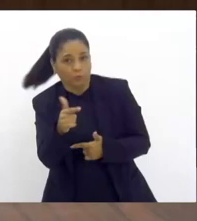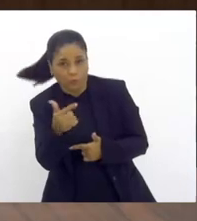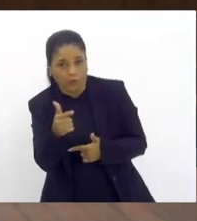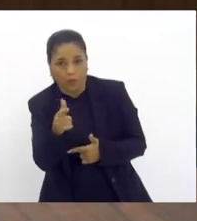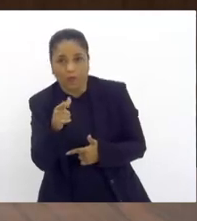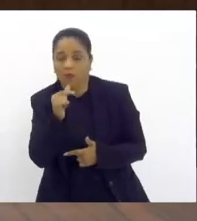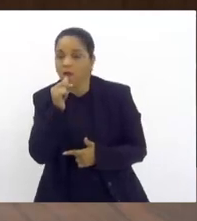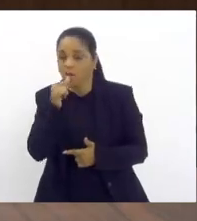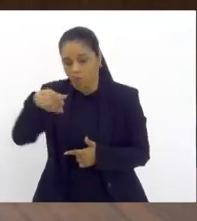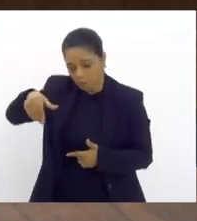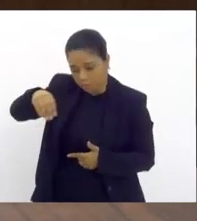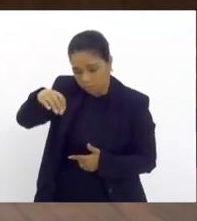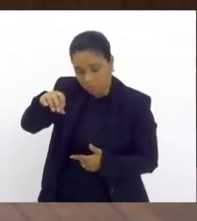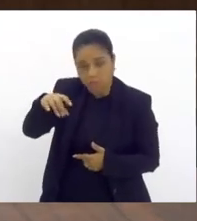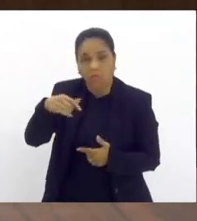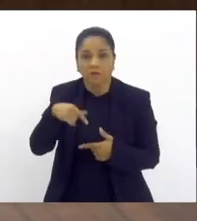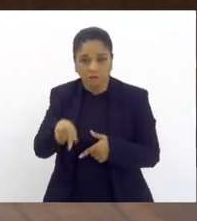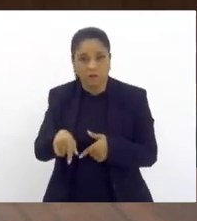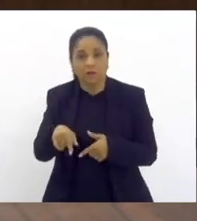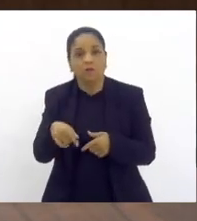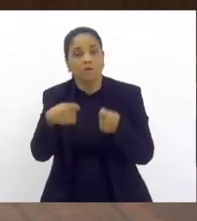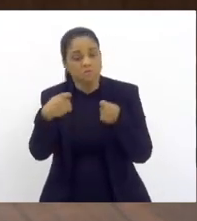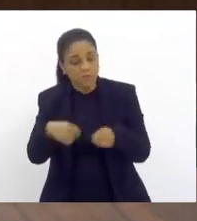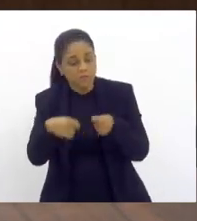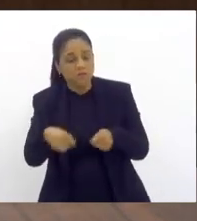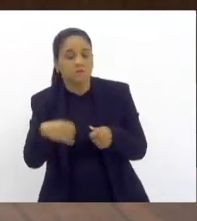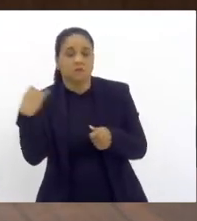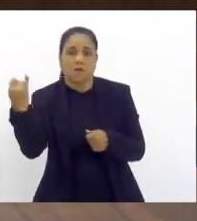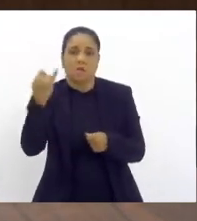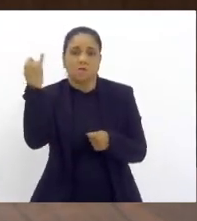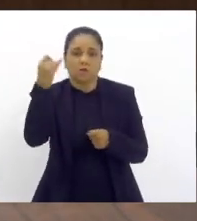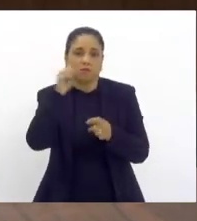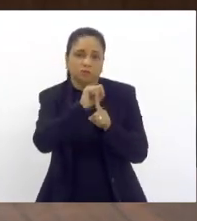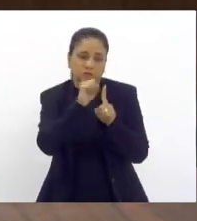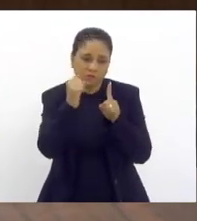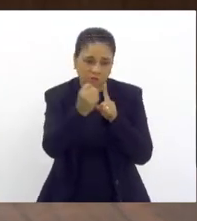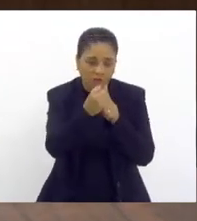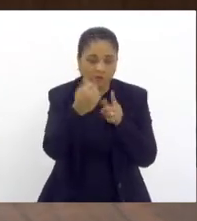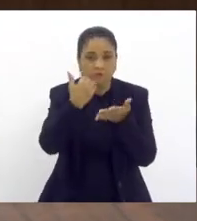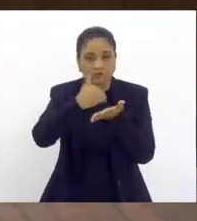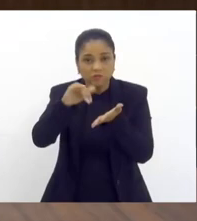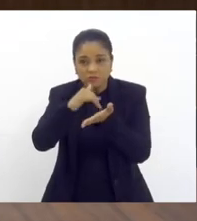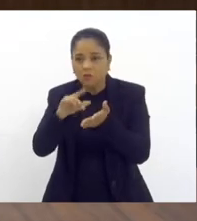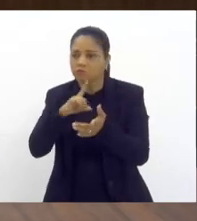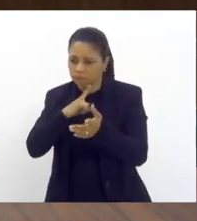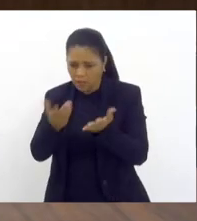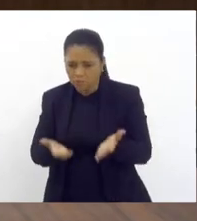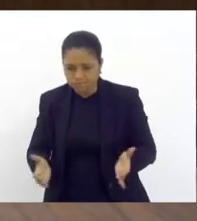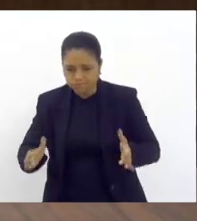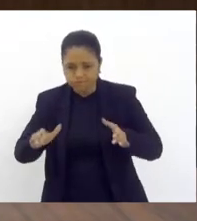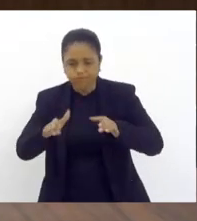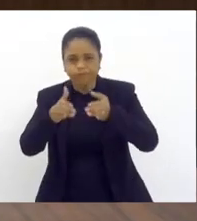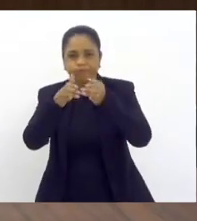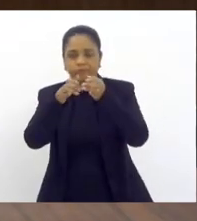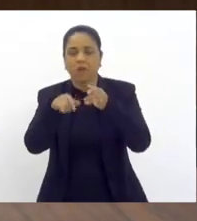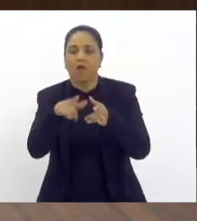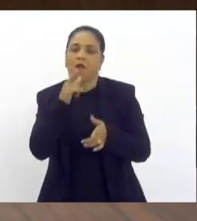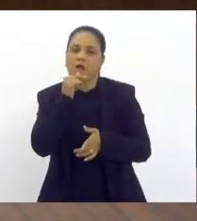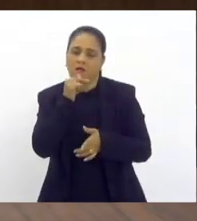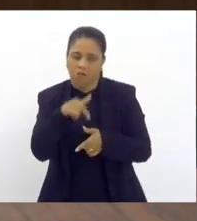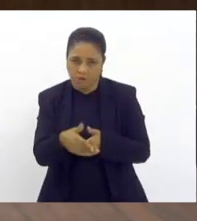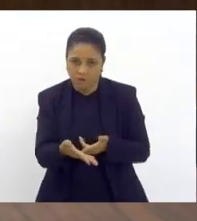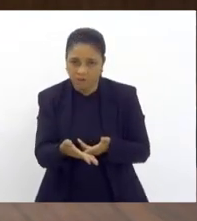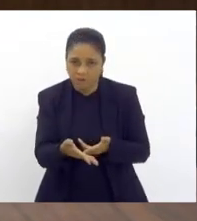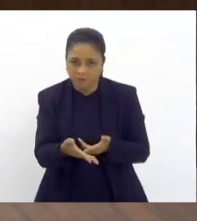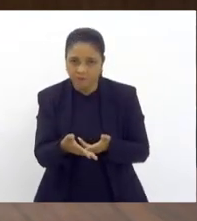projeto importante que todo e qualquer setor da sociedade, todos os escritórios encontramos esses vasilhames. E é de suma importância também dizer